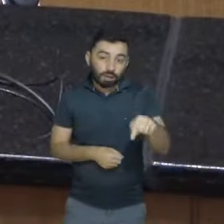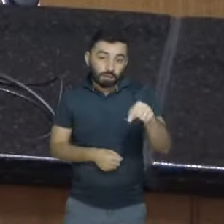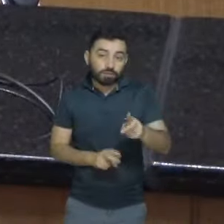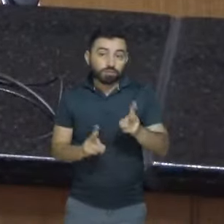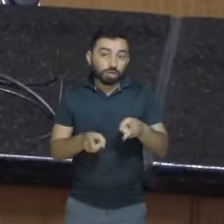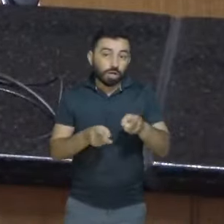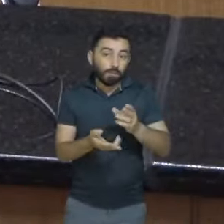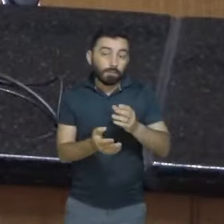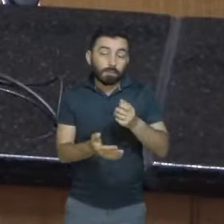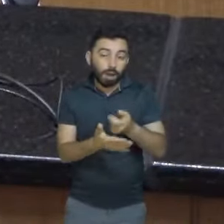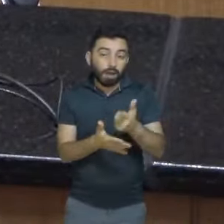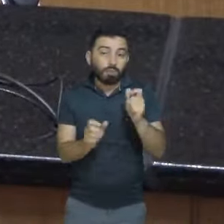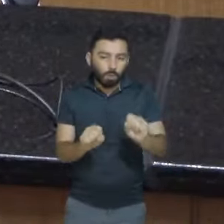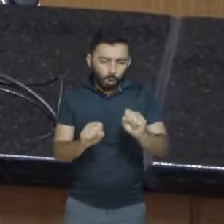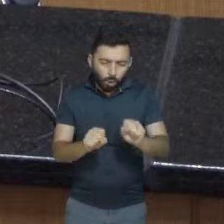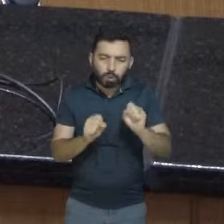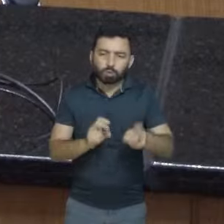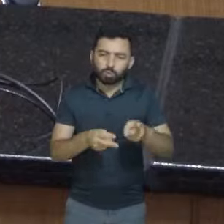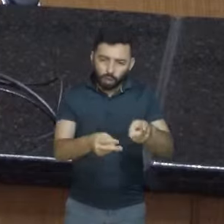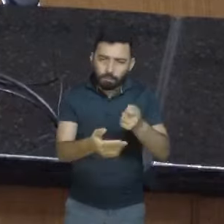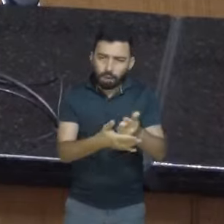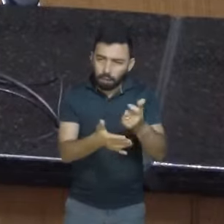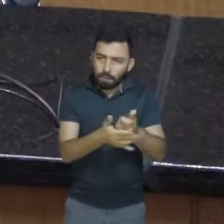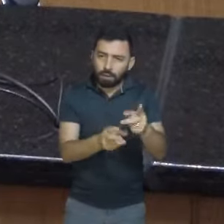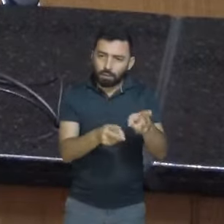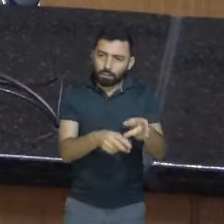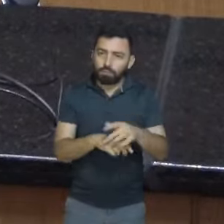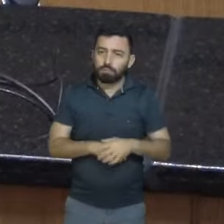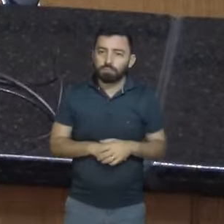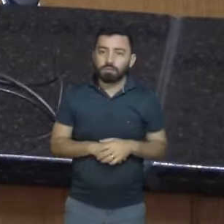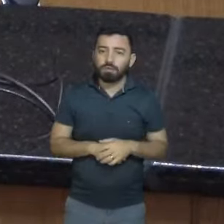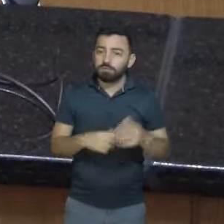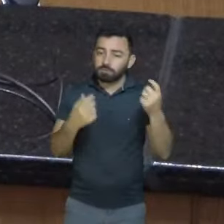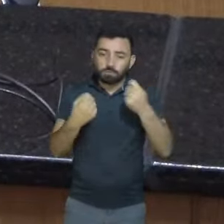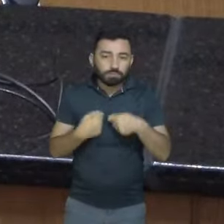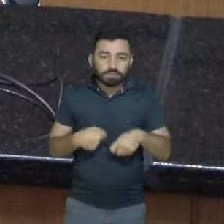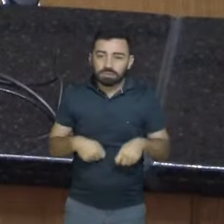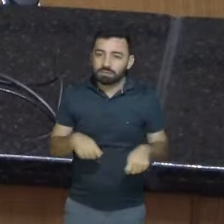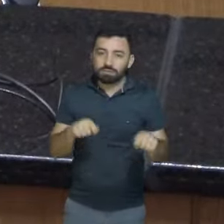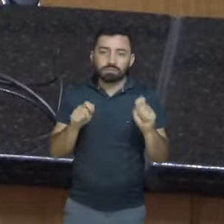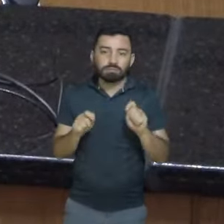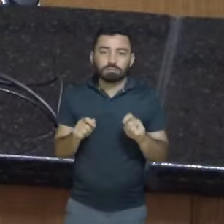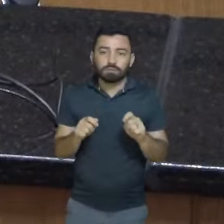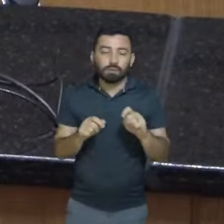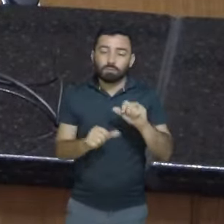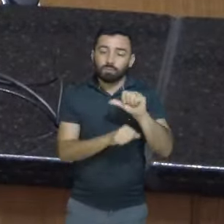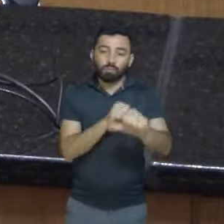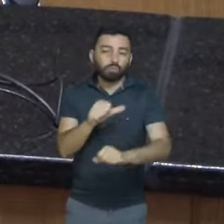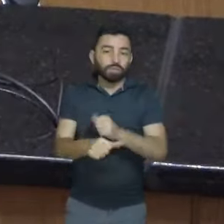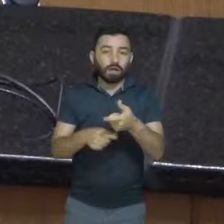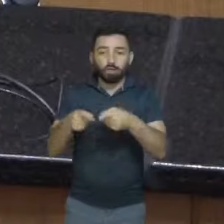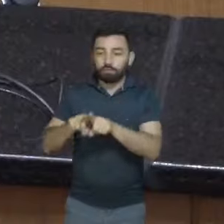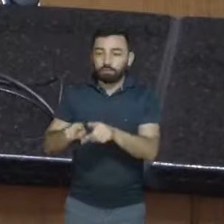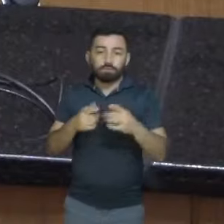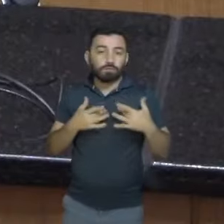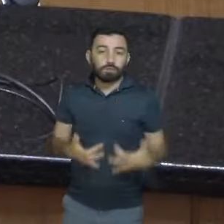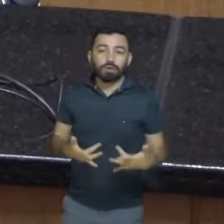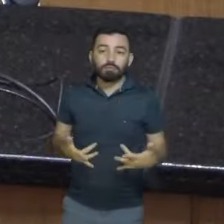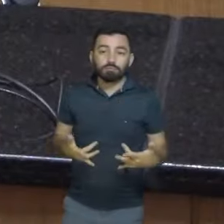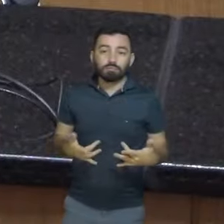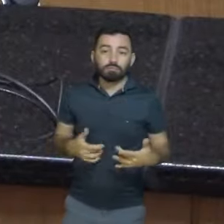pago pode continuar sendo pago. Não precisará ser transformado em convênio voluntário, em